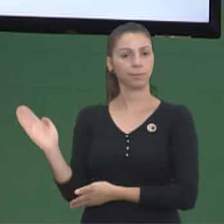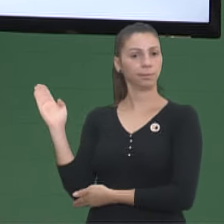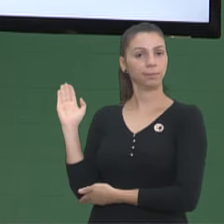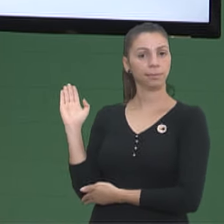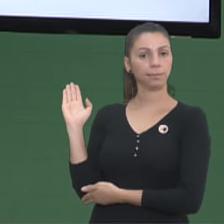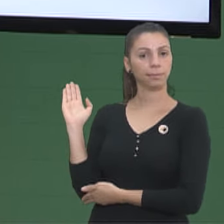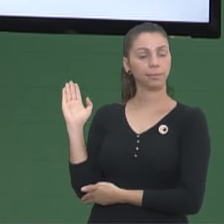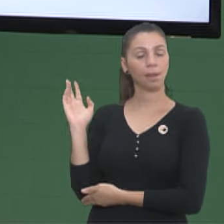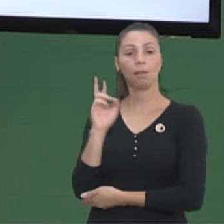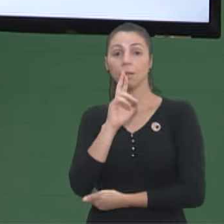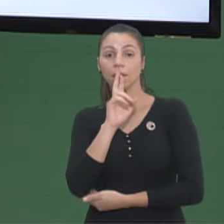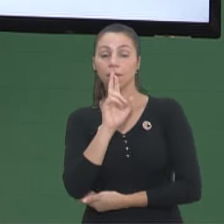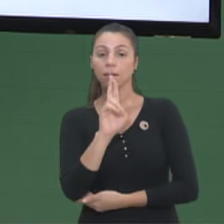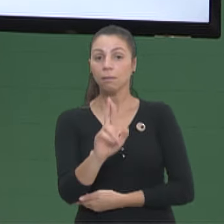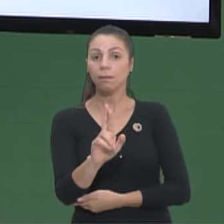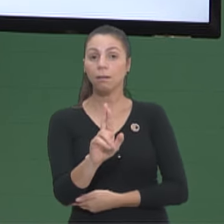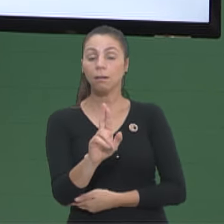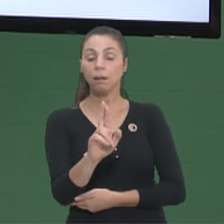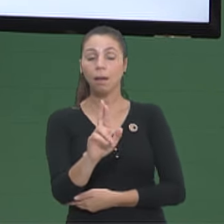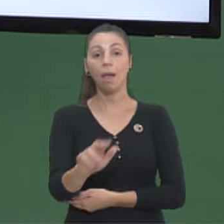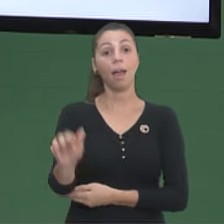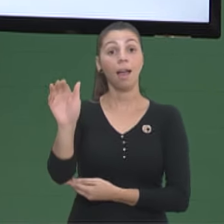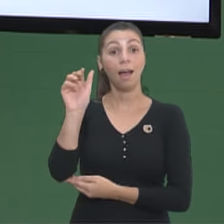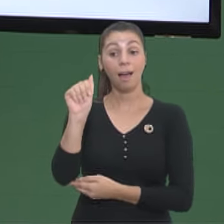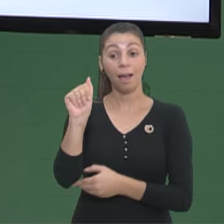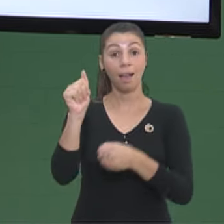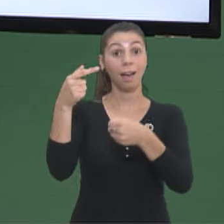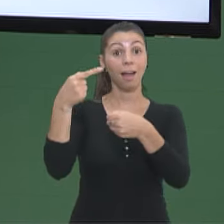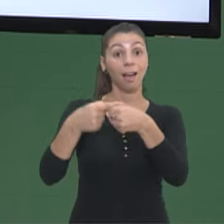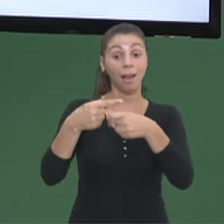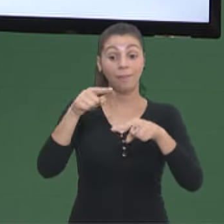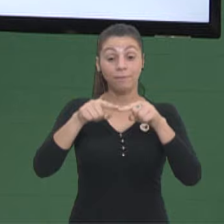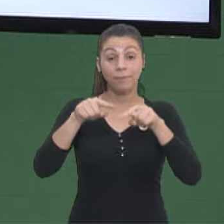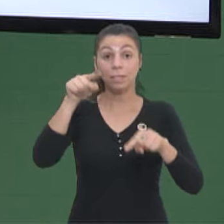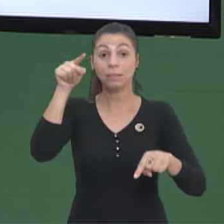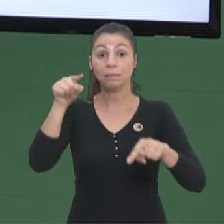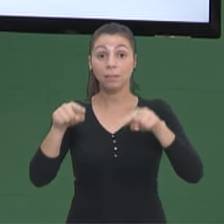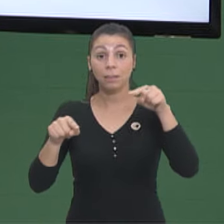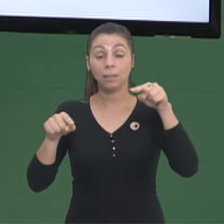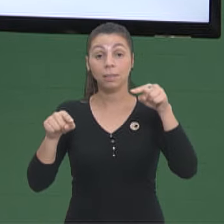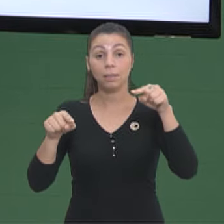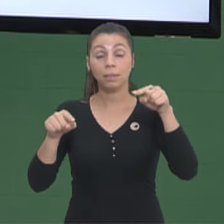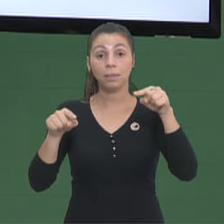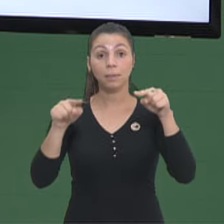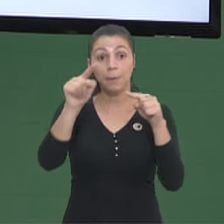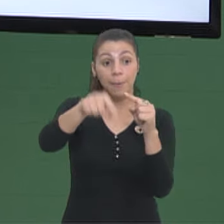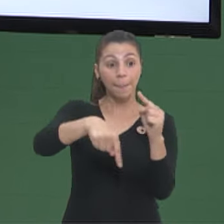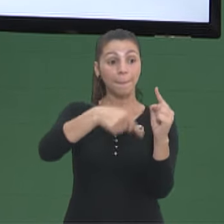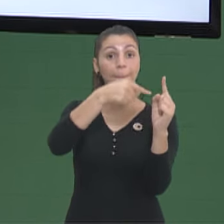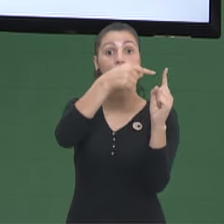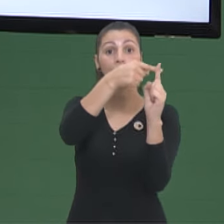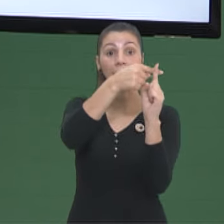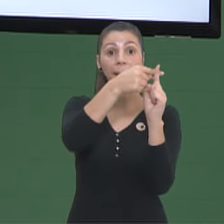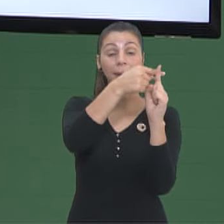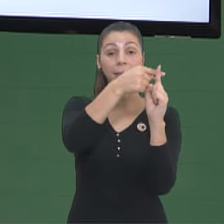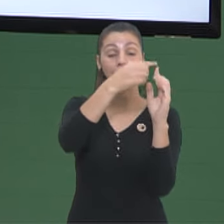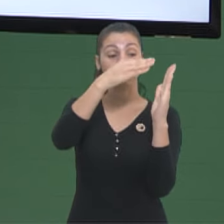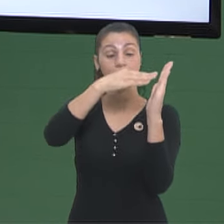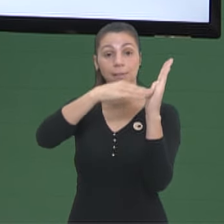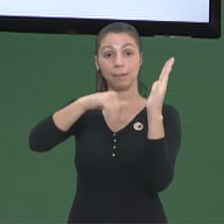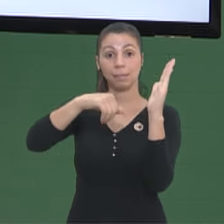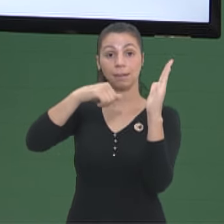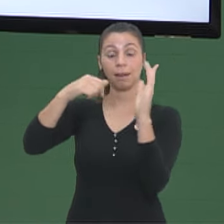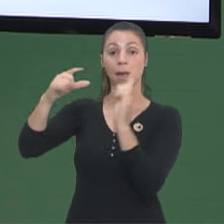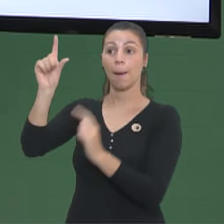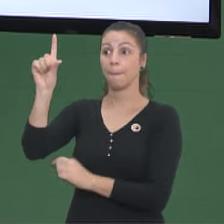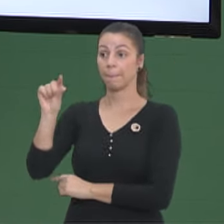respostas? Ah, da cidade A. A variação é sempre máxima menos a mínima. Não